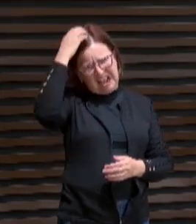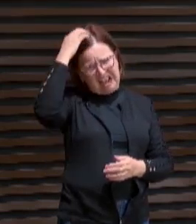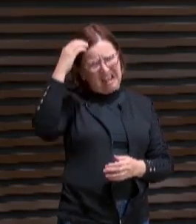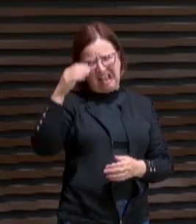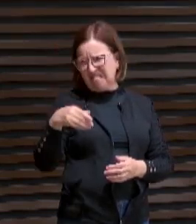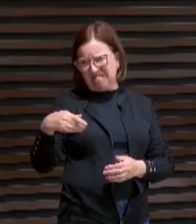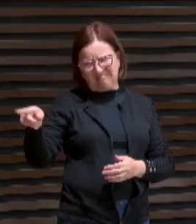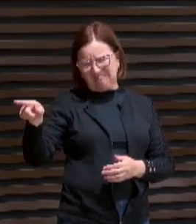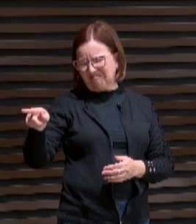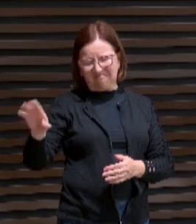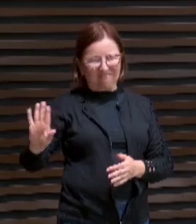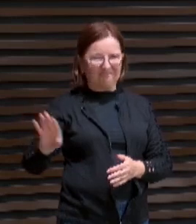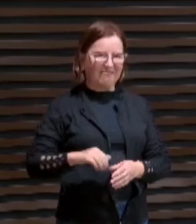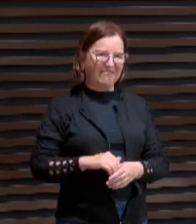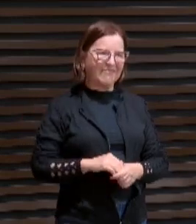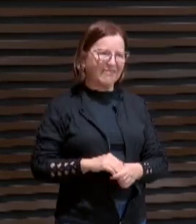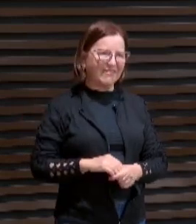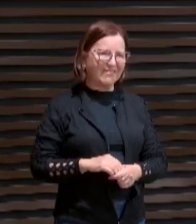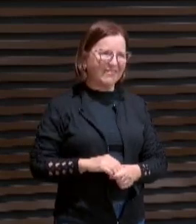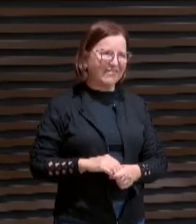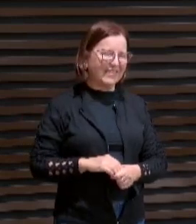alguma coisa.